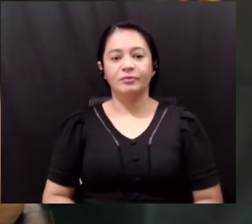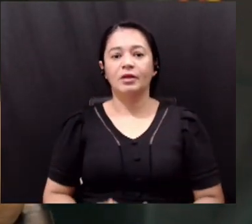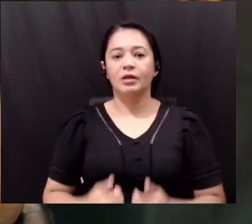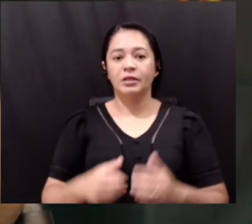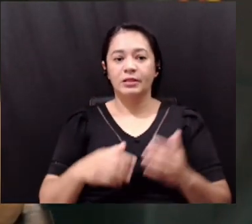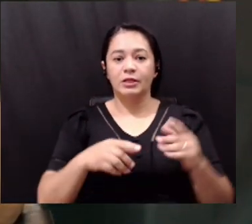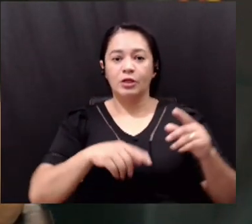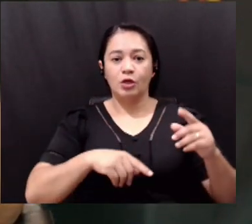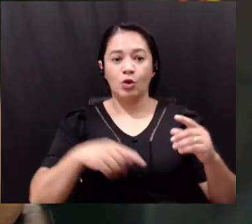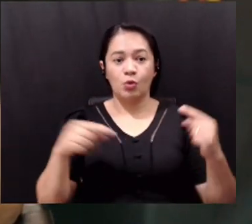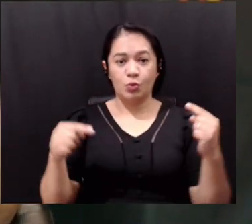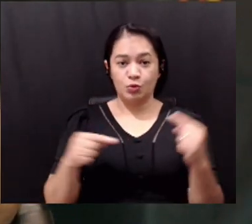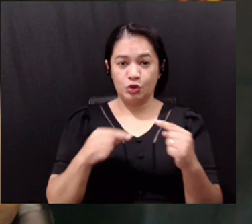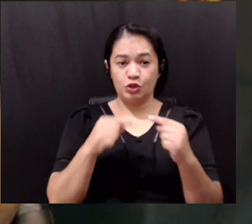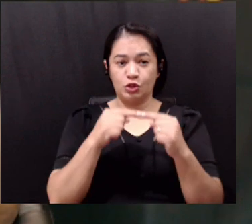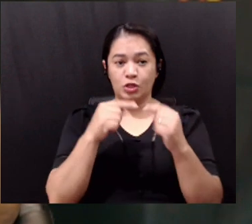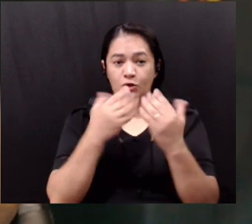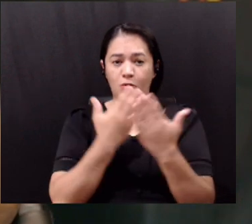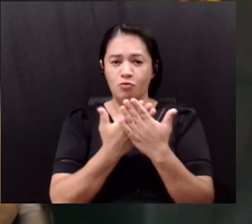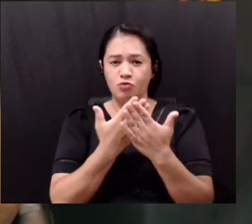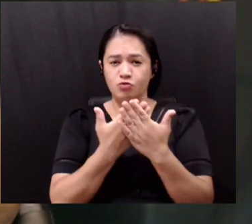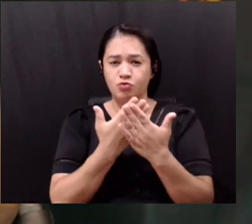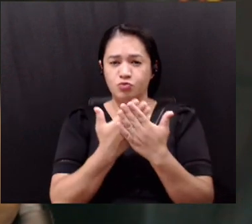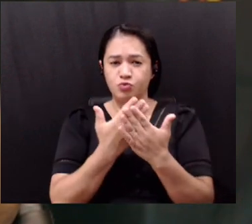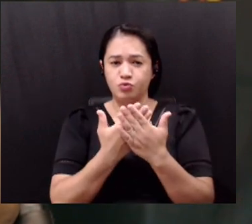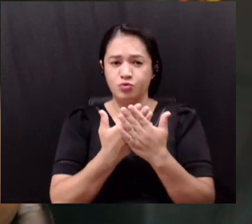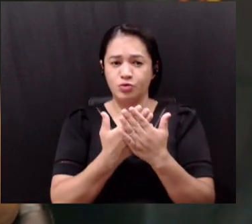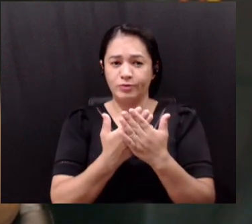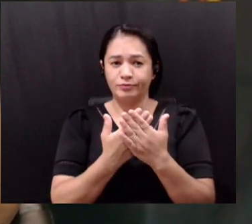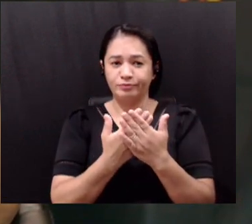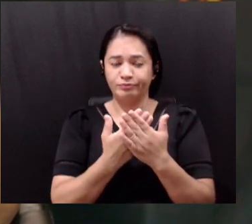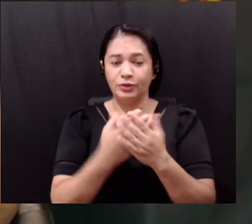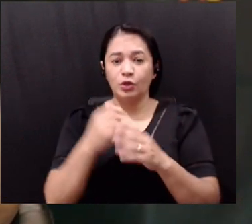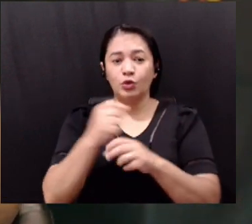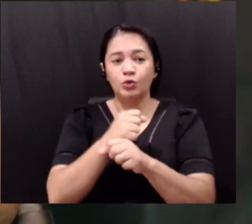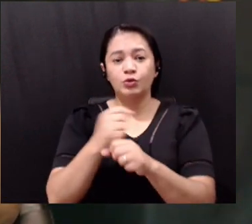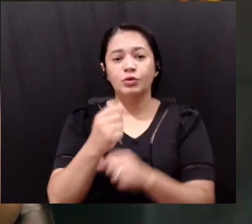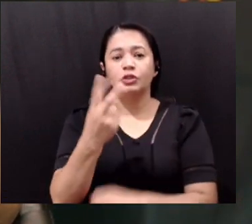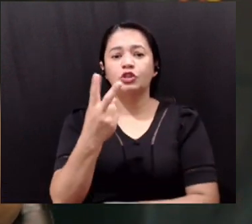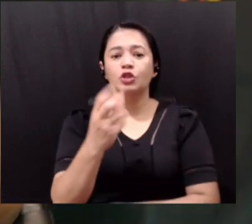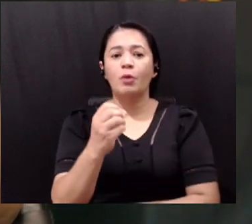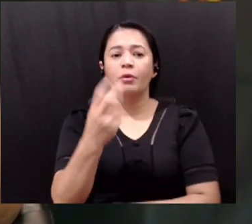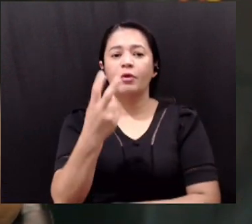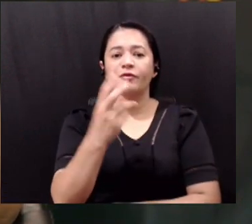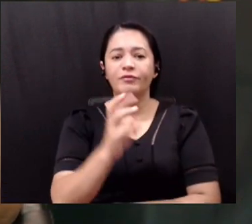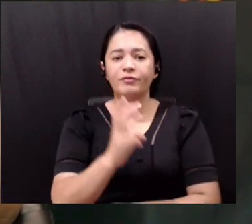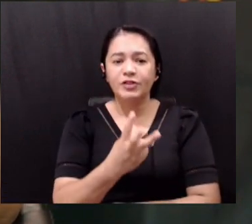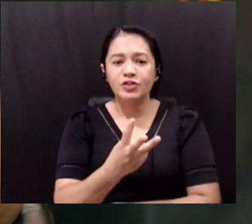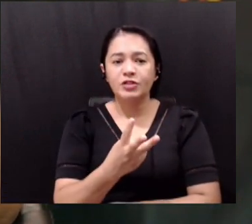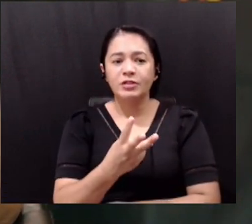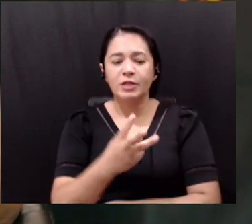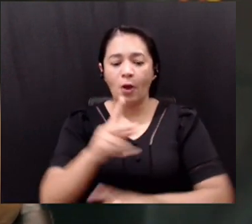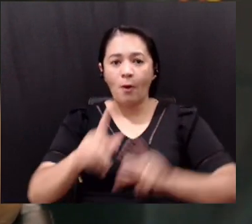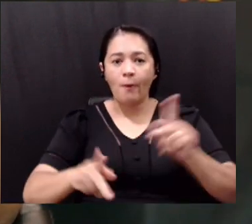Group Index Latina do Ibope Mídia de 2023, o povo brasileiro é o menos viciado em trabalho na América Latina,